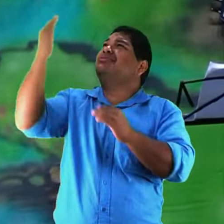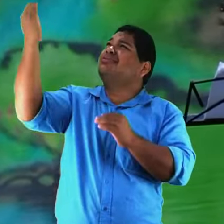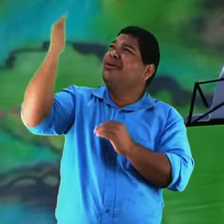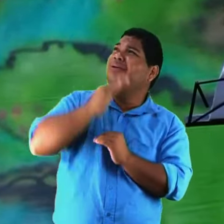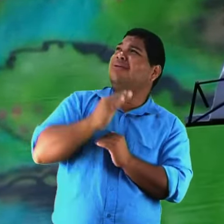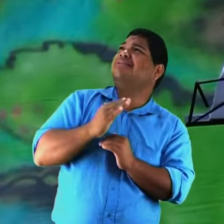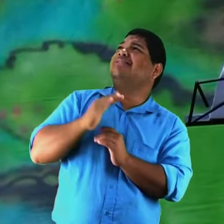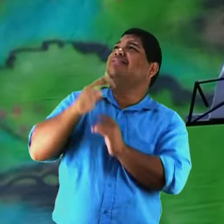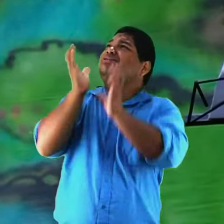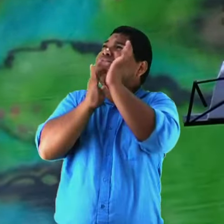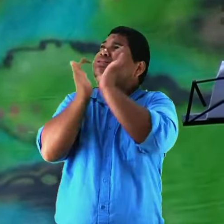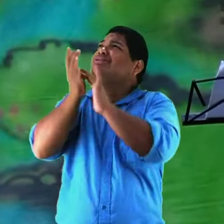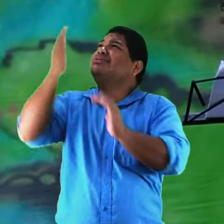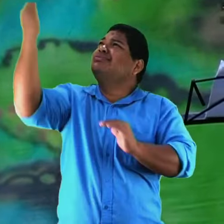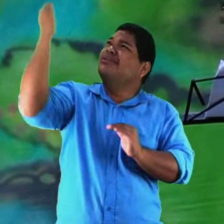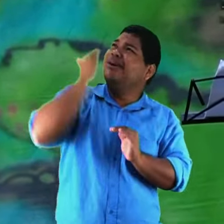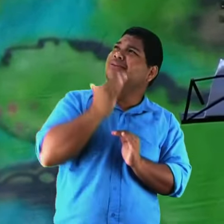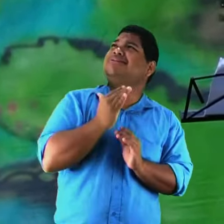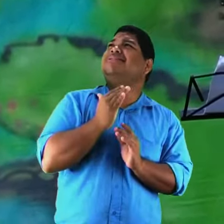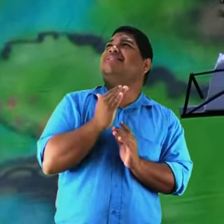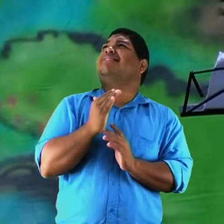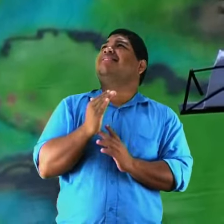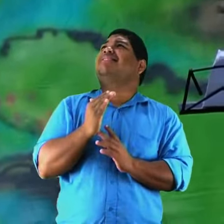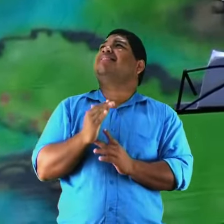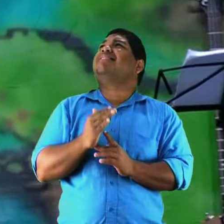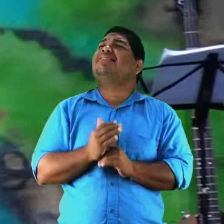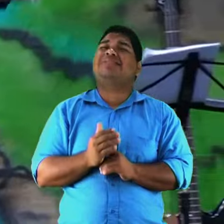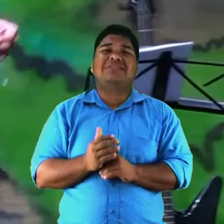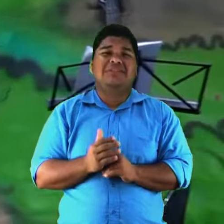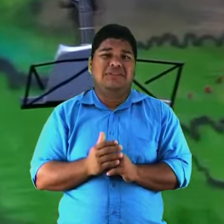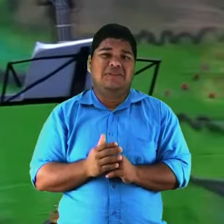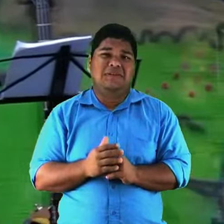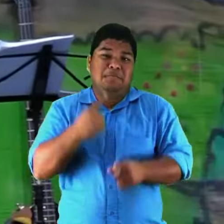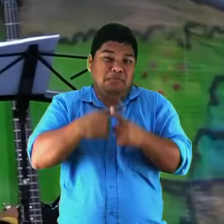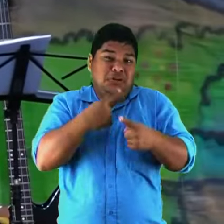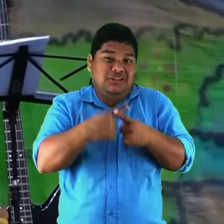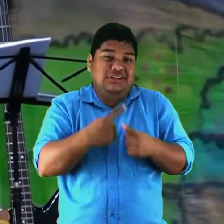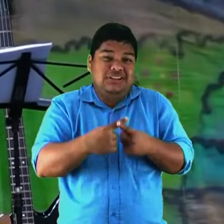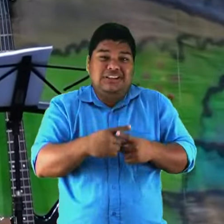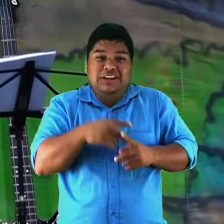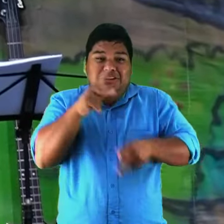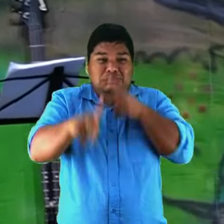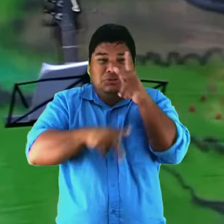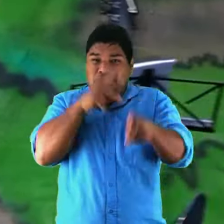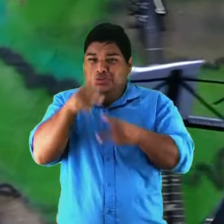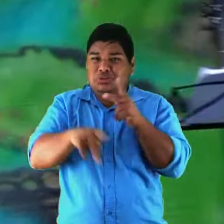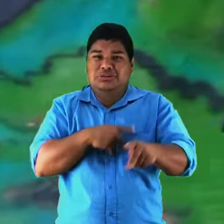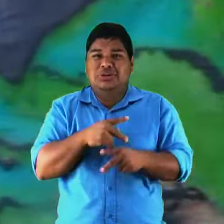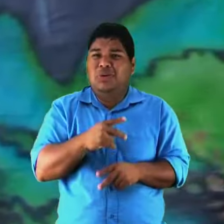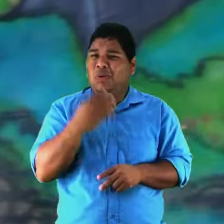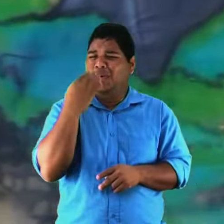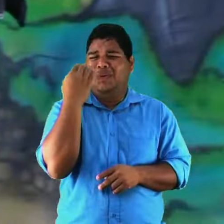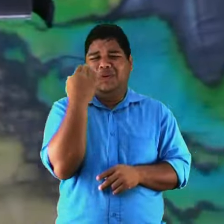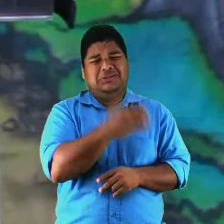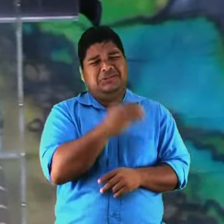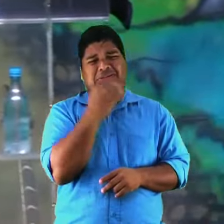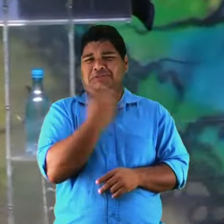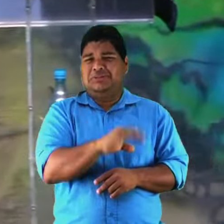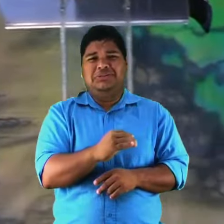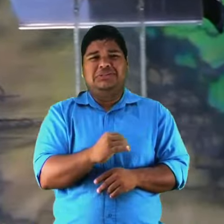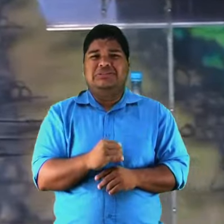não tem perspectiva aqui. O ser humano é terrível, o coração do homem é egoísta,